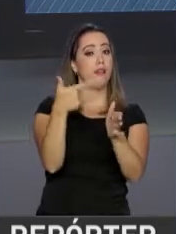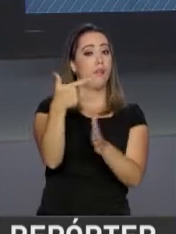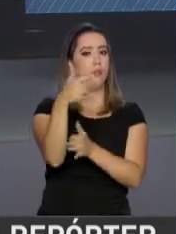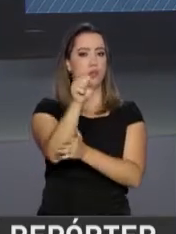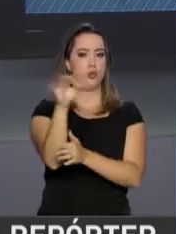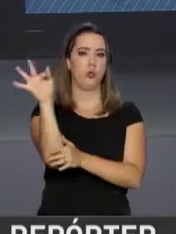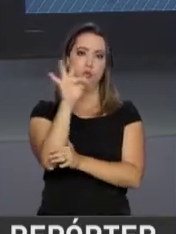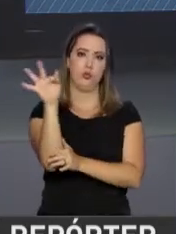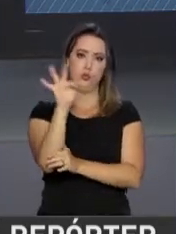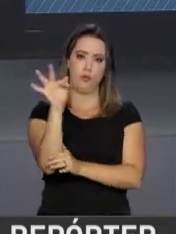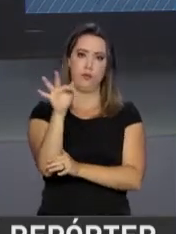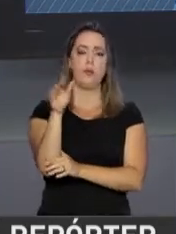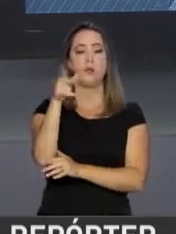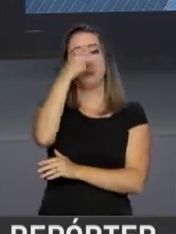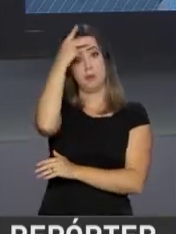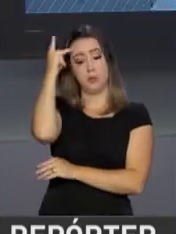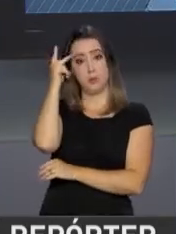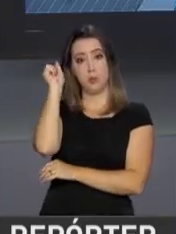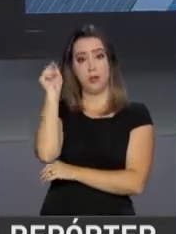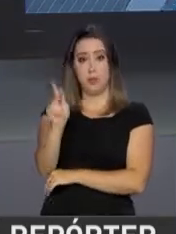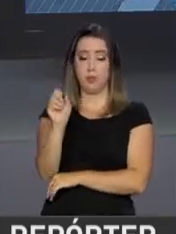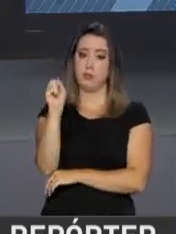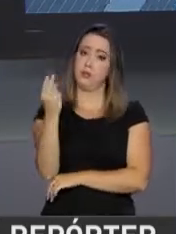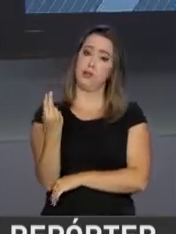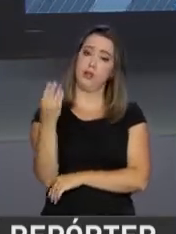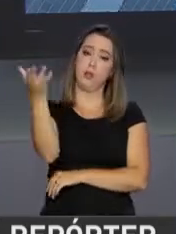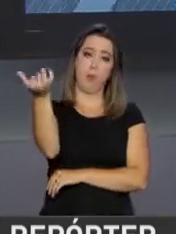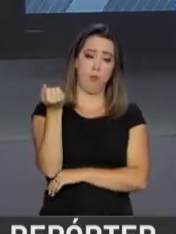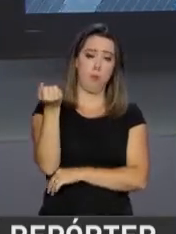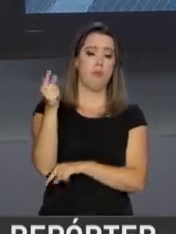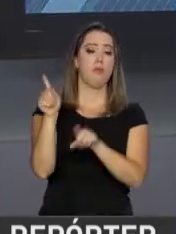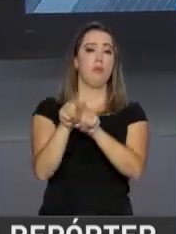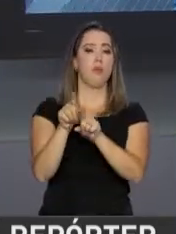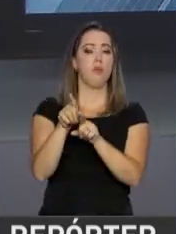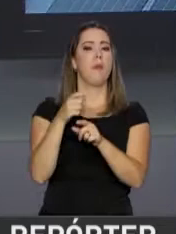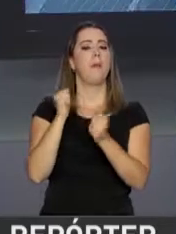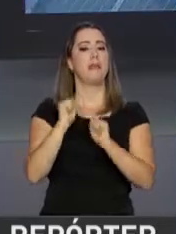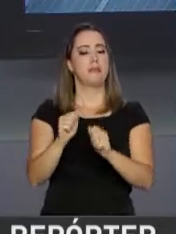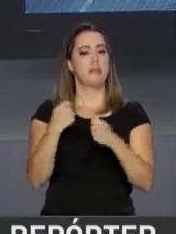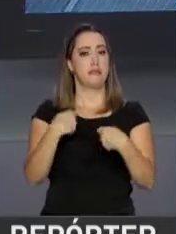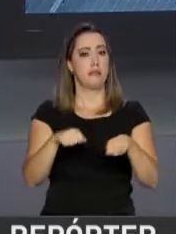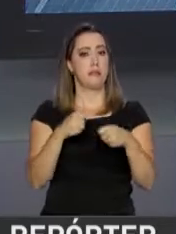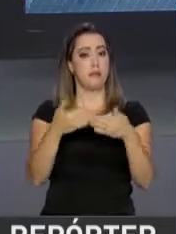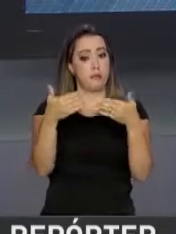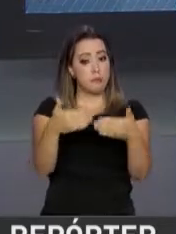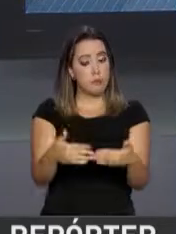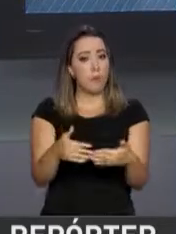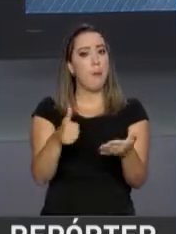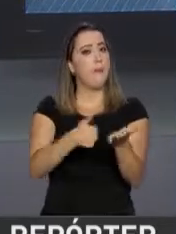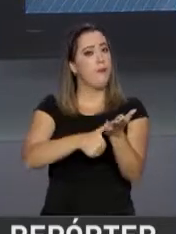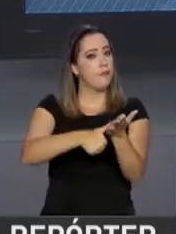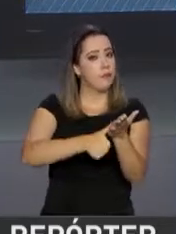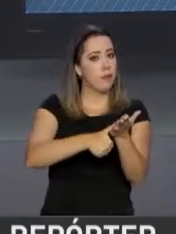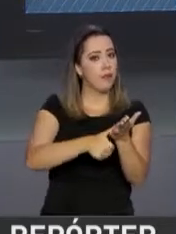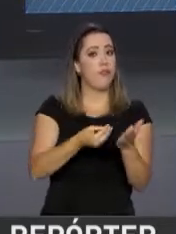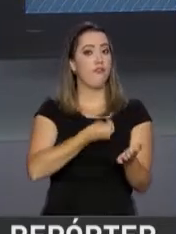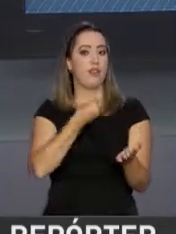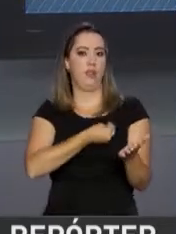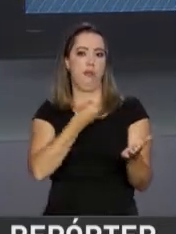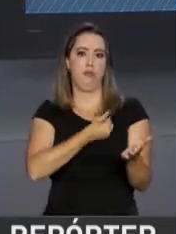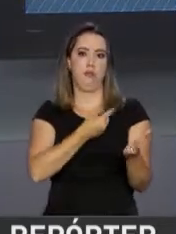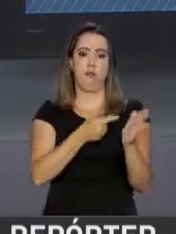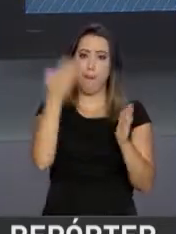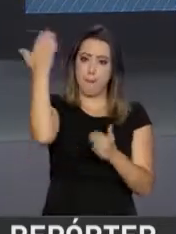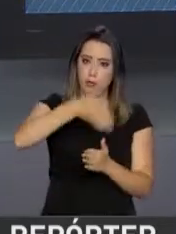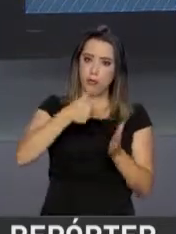façam a comprovação de vida quem recebe o benefício em conta corrente e conta poupança ou cartão magnético deve provar que está vivo